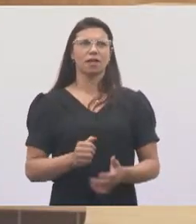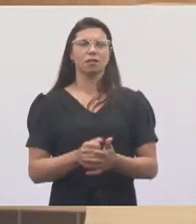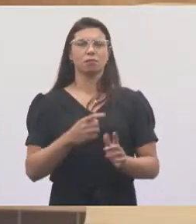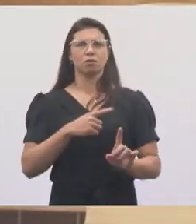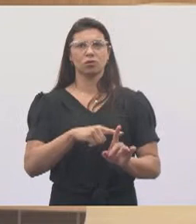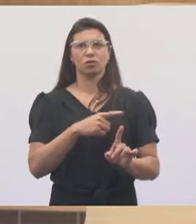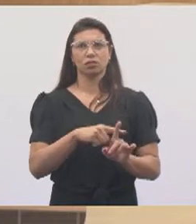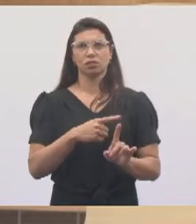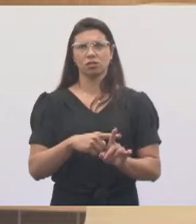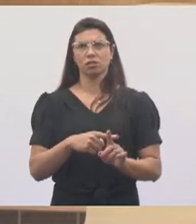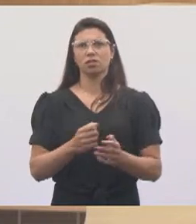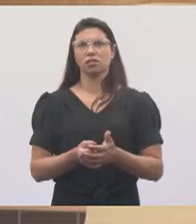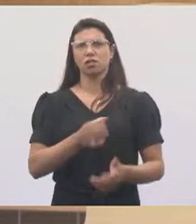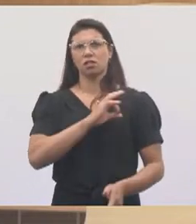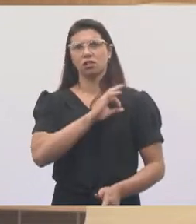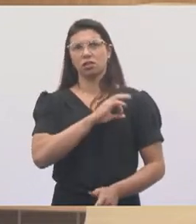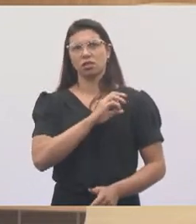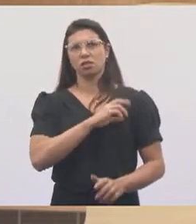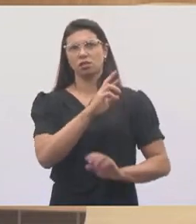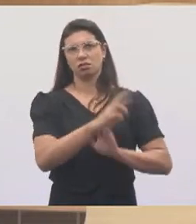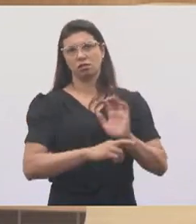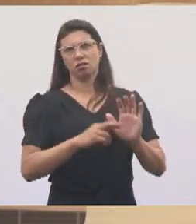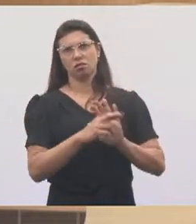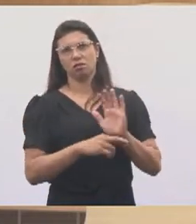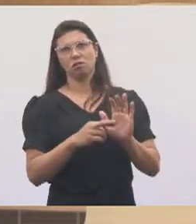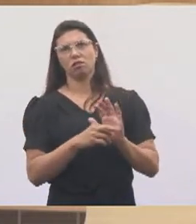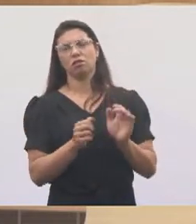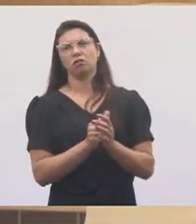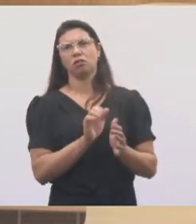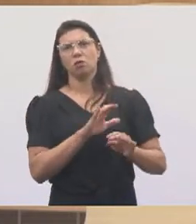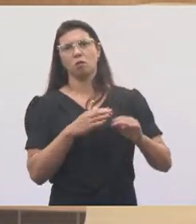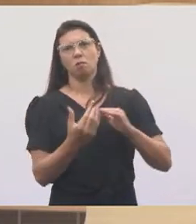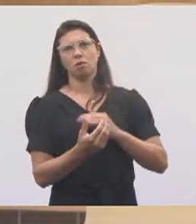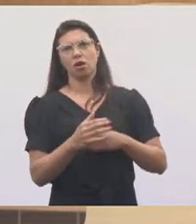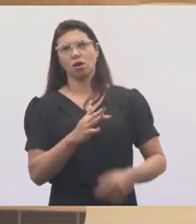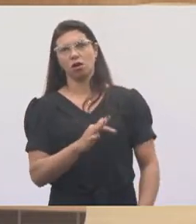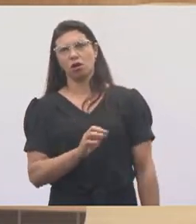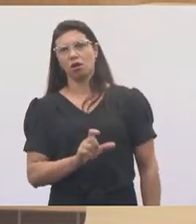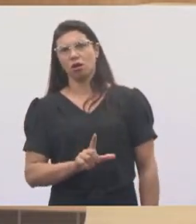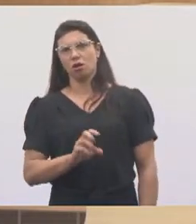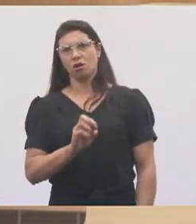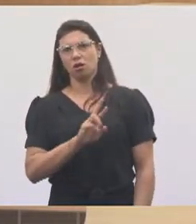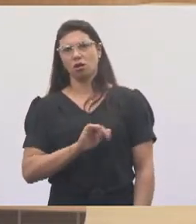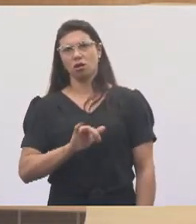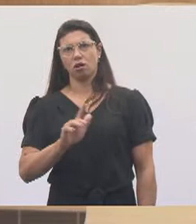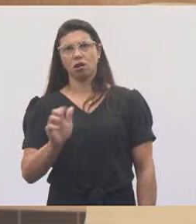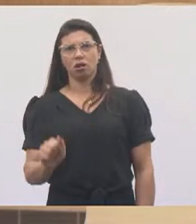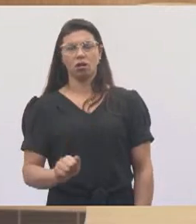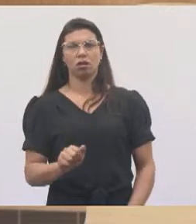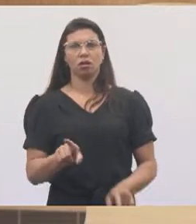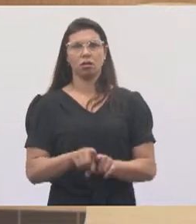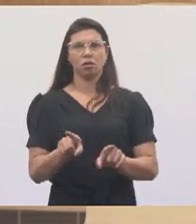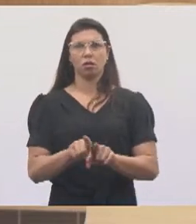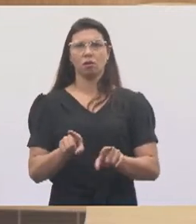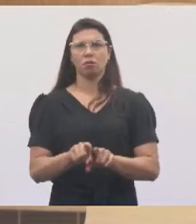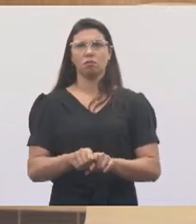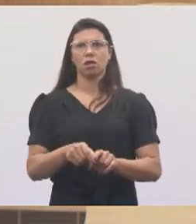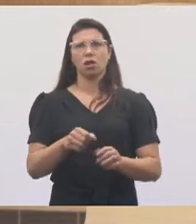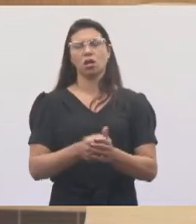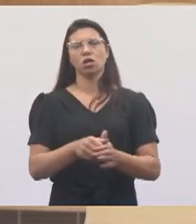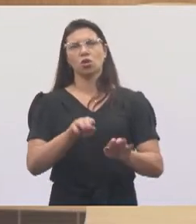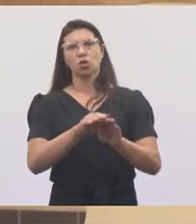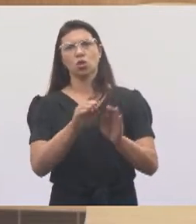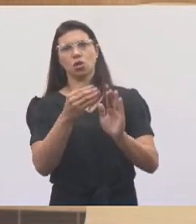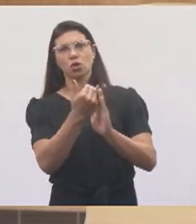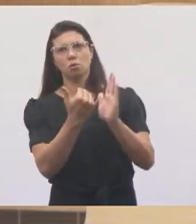Delegacia de Investigações sobre Entorpecentes no Jardim Flórida e demais bairros da cidade, o que culminou com a minimização do problema